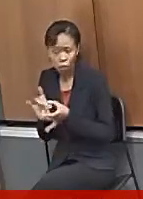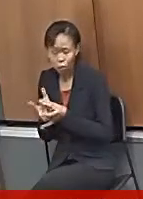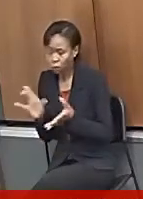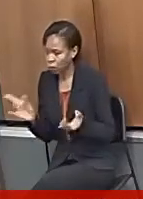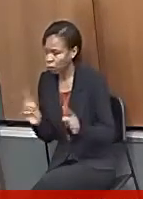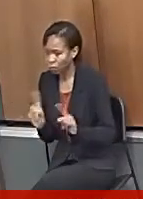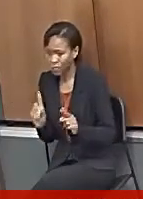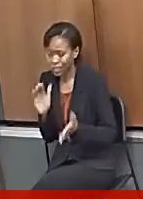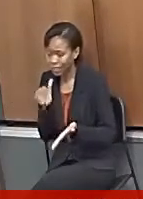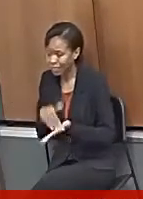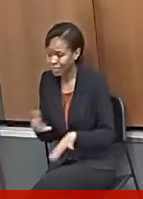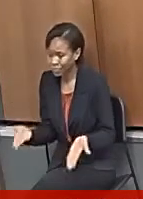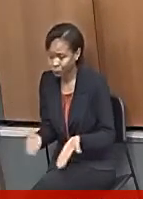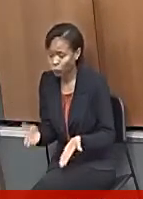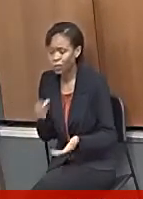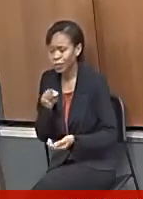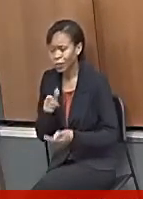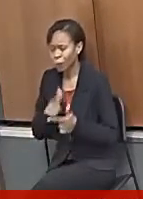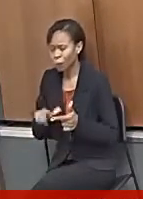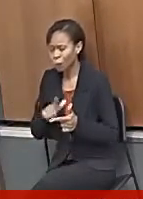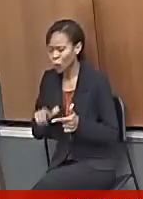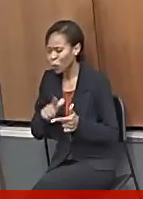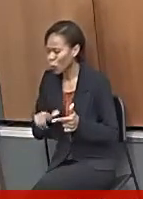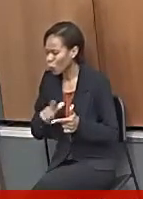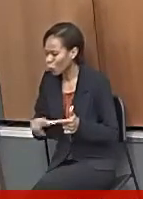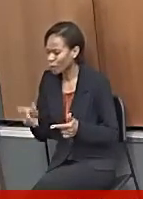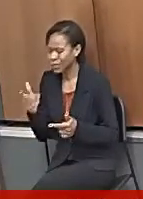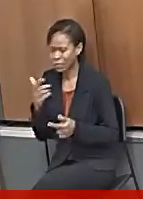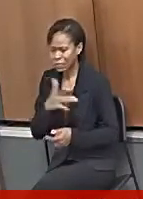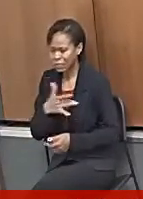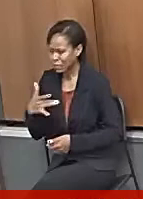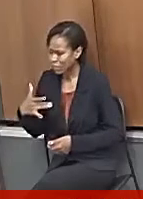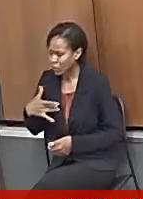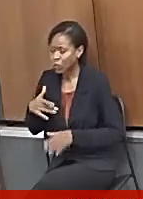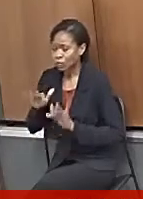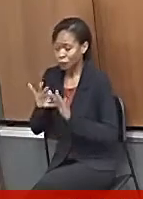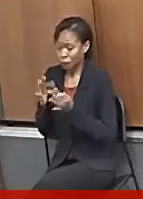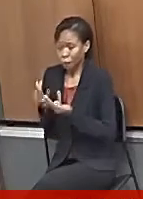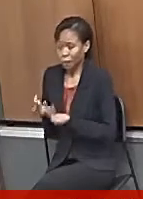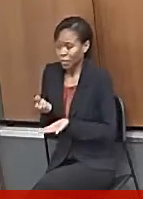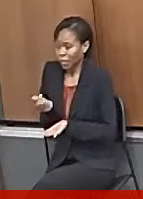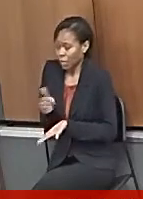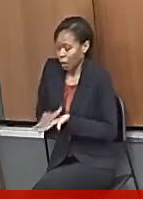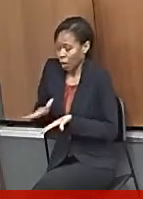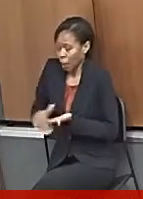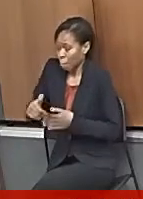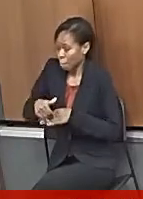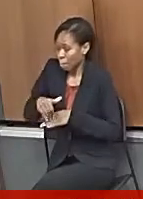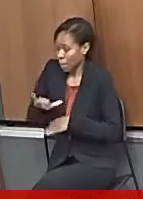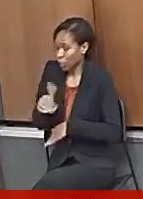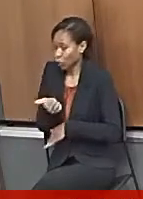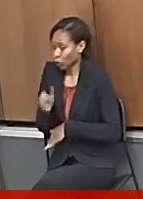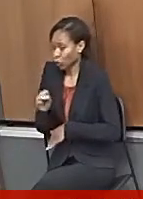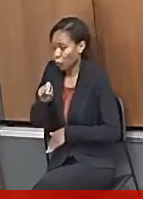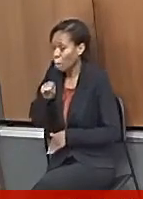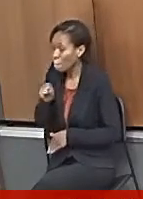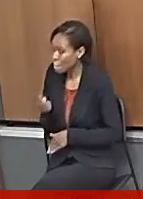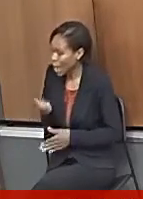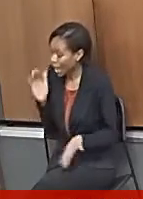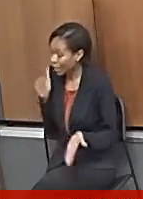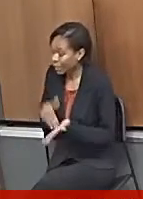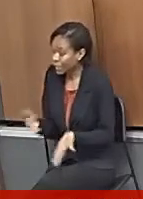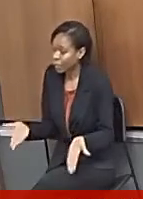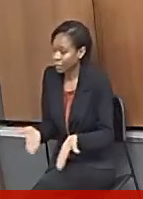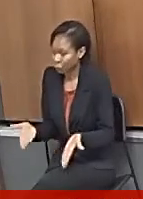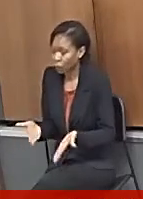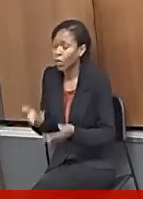problemas fortes de saúde que ela tinha a família já gastou mais de 18 mil reais até agora sendo